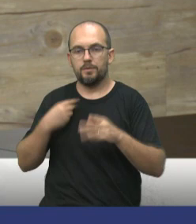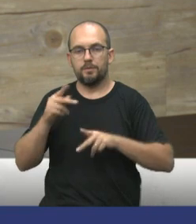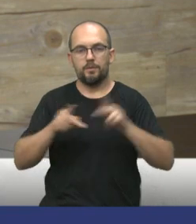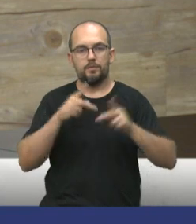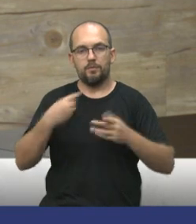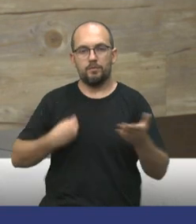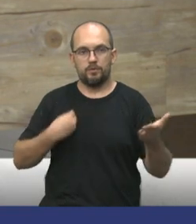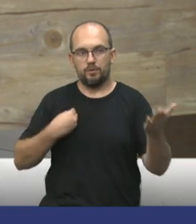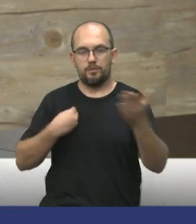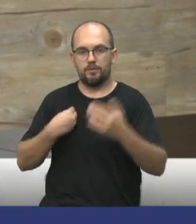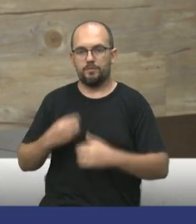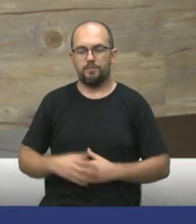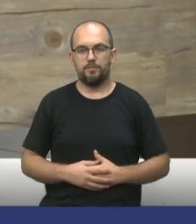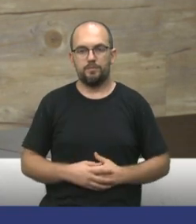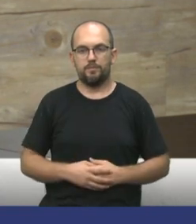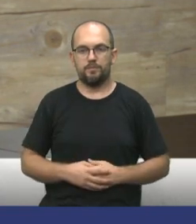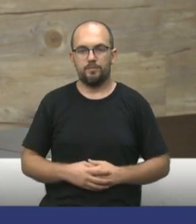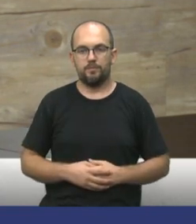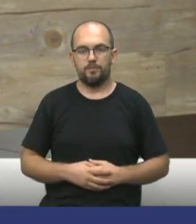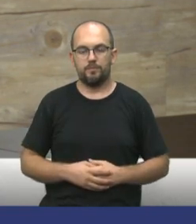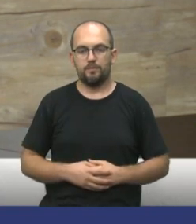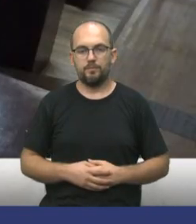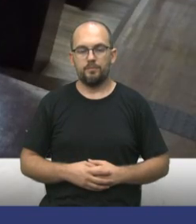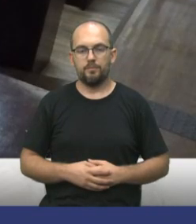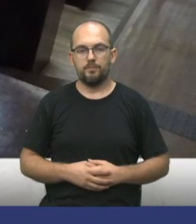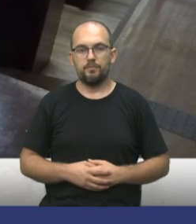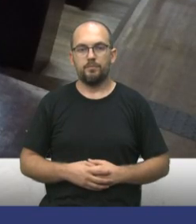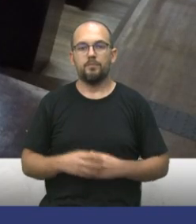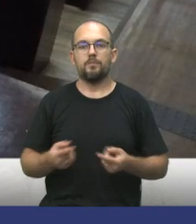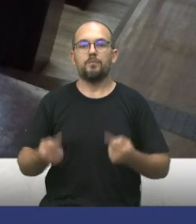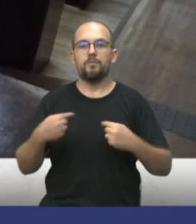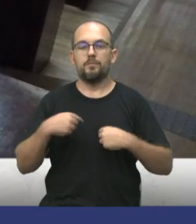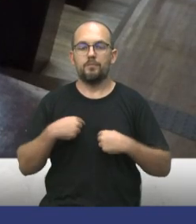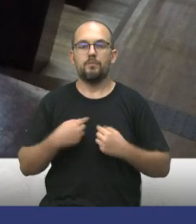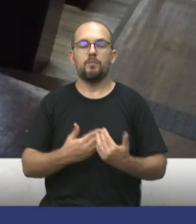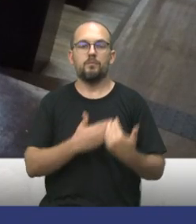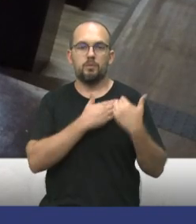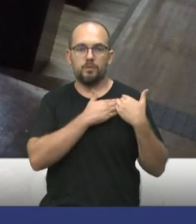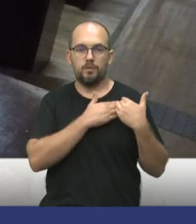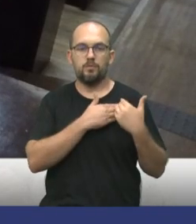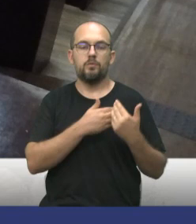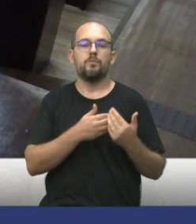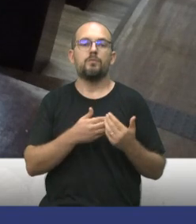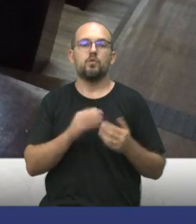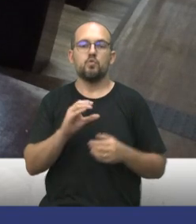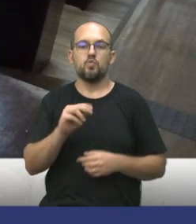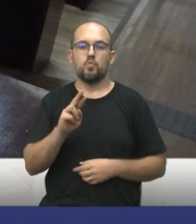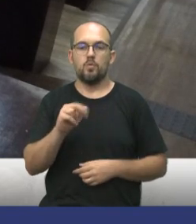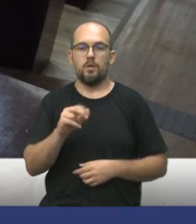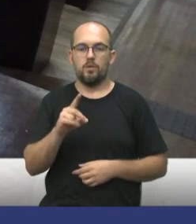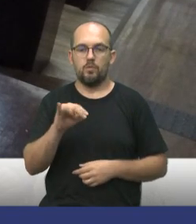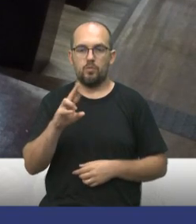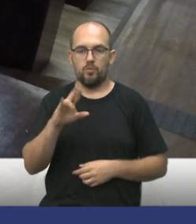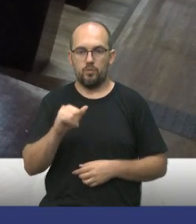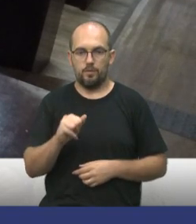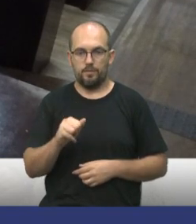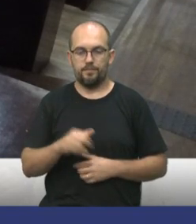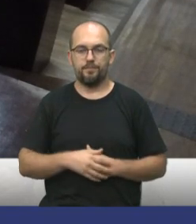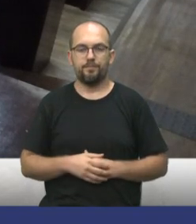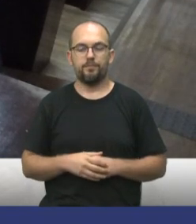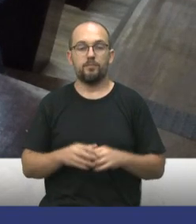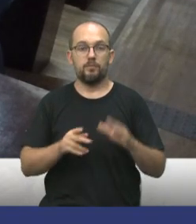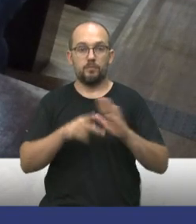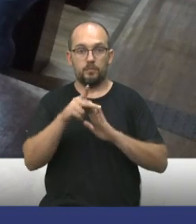aqui se encontra. Avoco para mim a relatoria do referido projeto. A íntegra do projeto